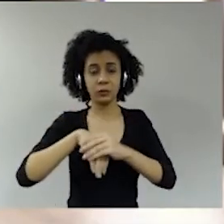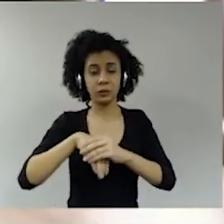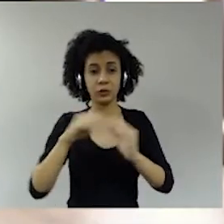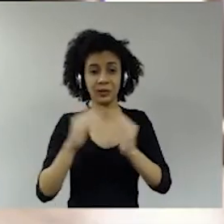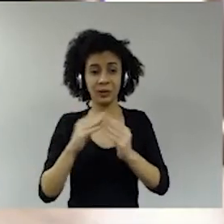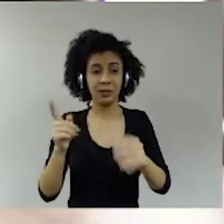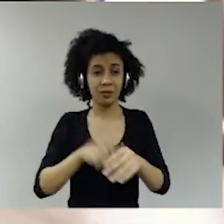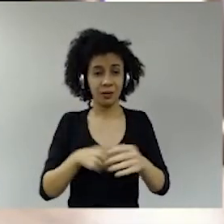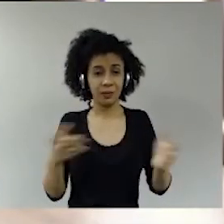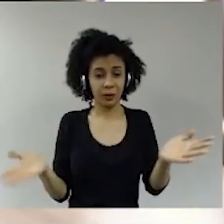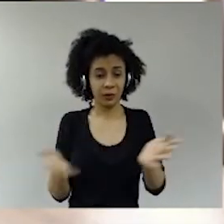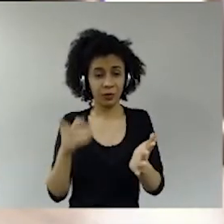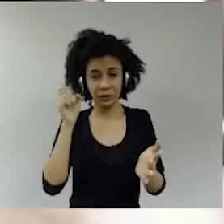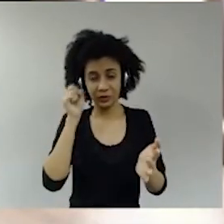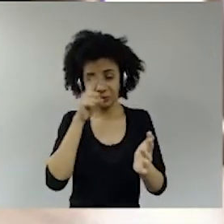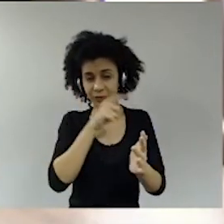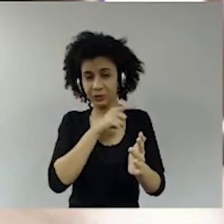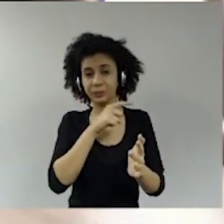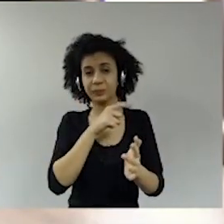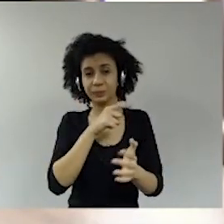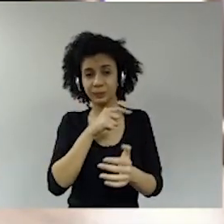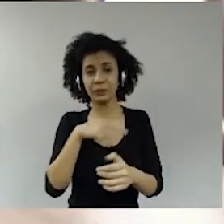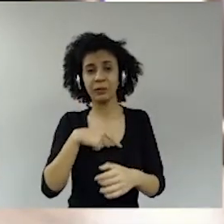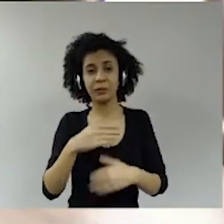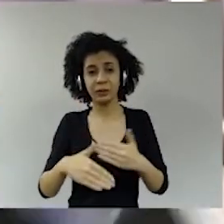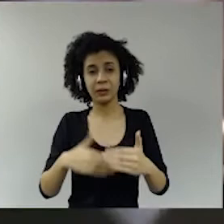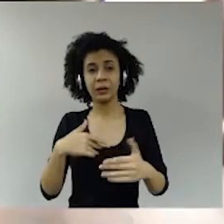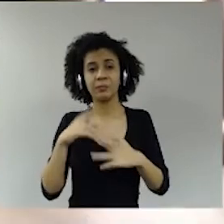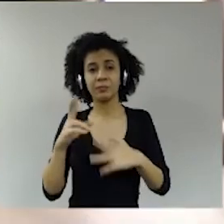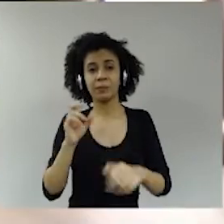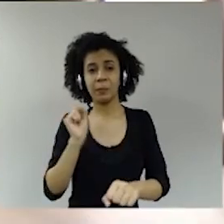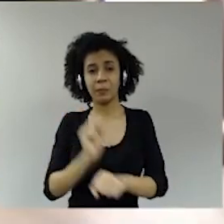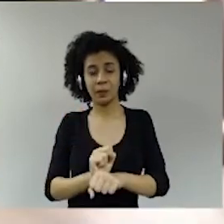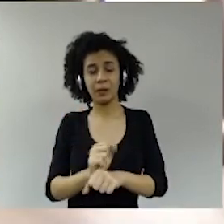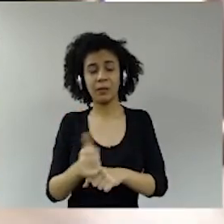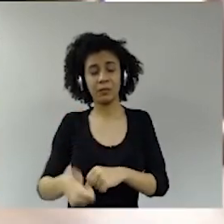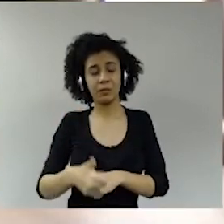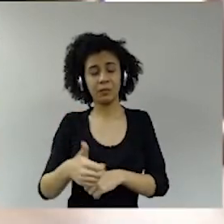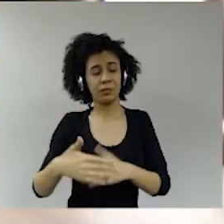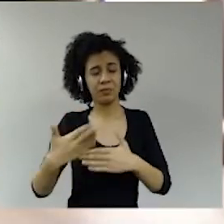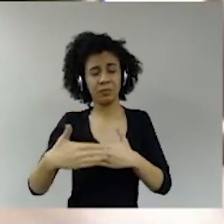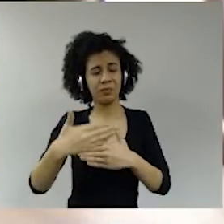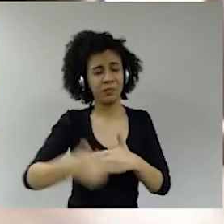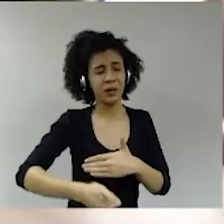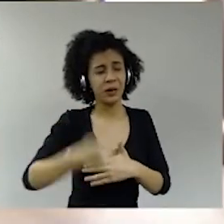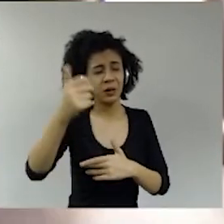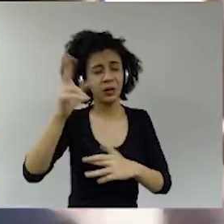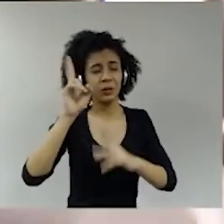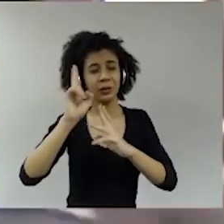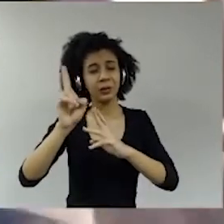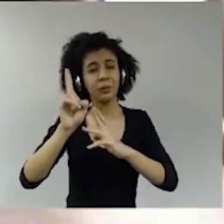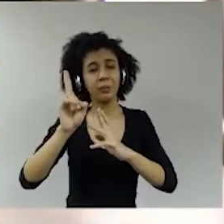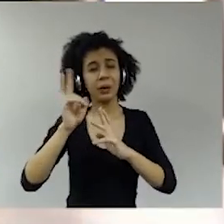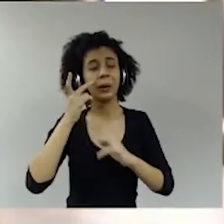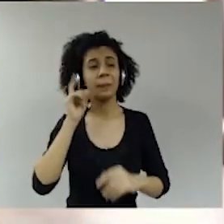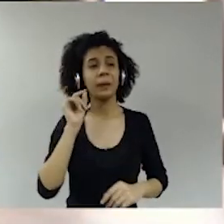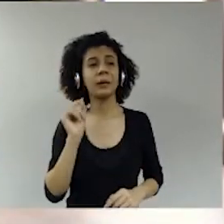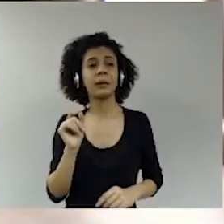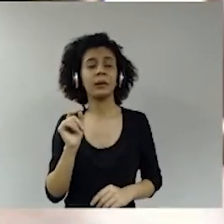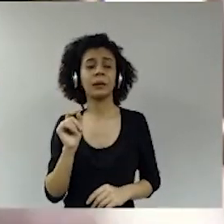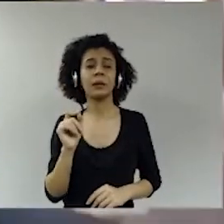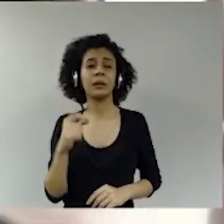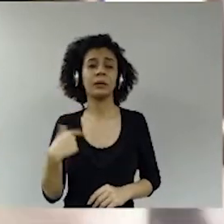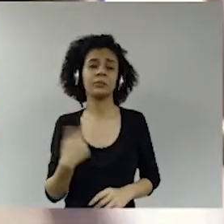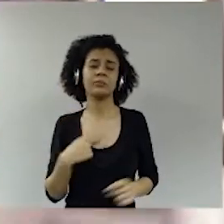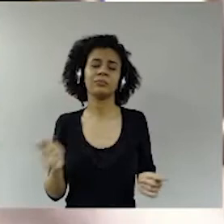difíceis como este, que a gente está passando, e espero que passe o mais rápido possível, para que a gente possa